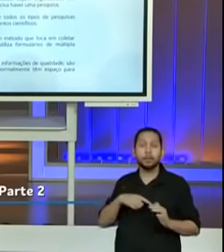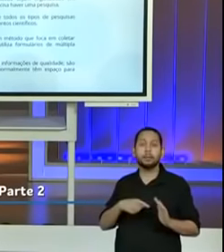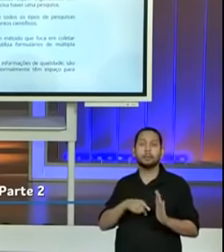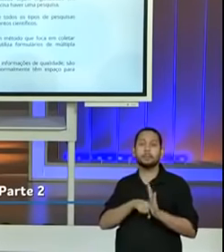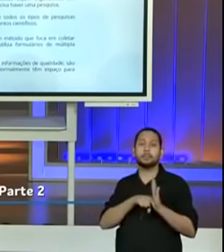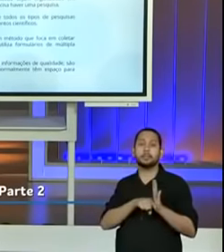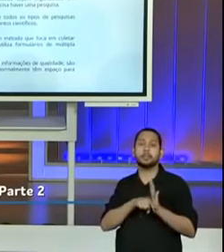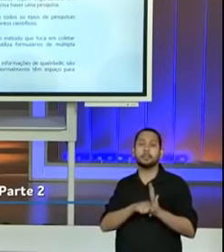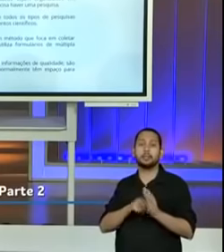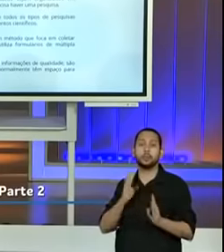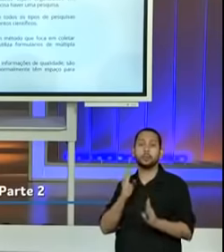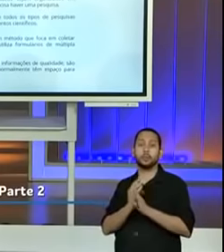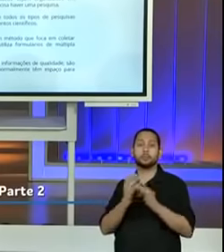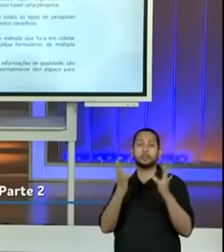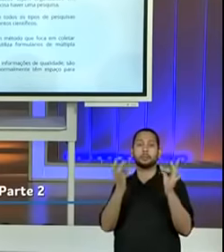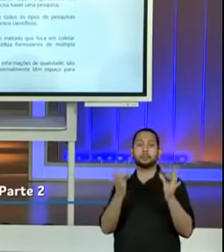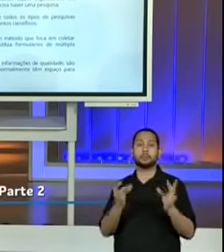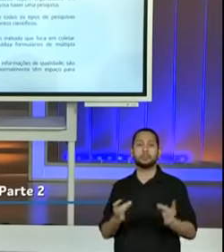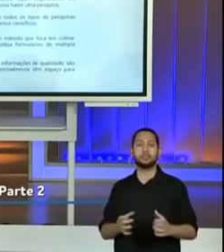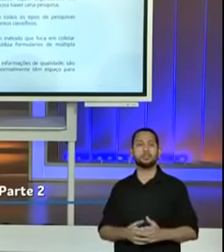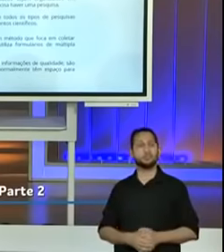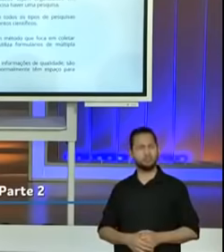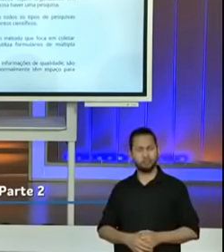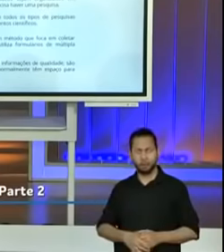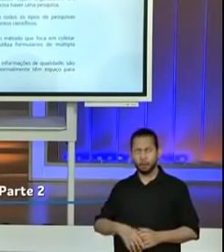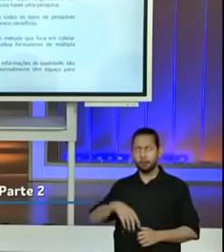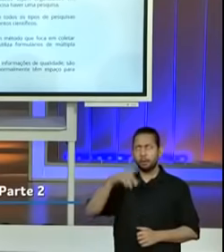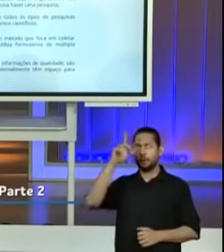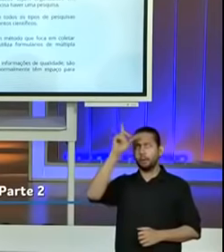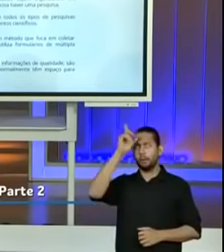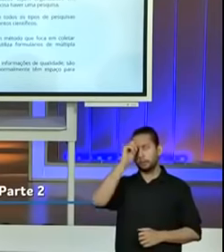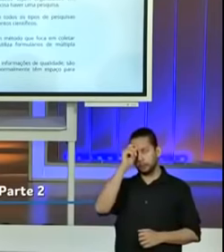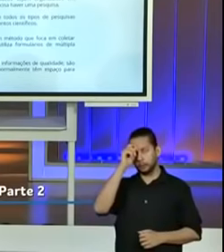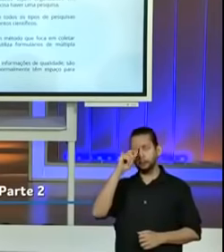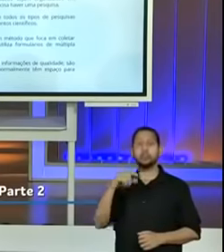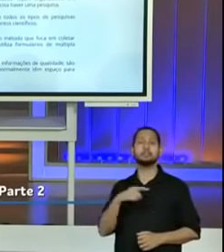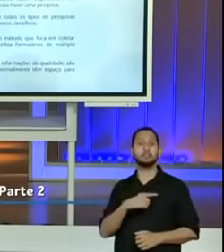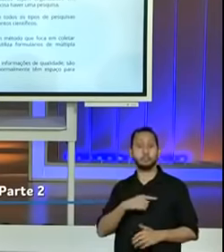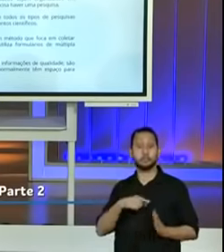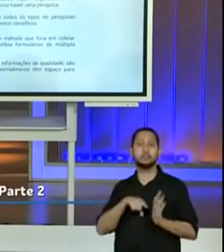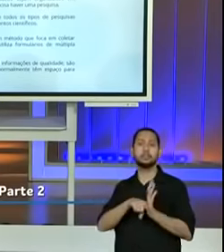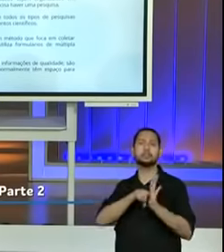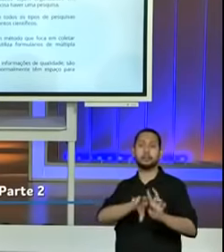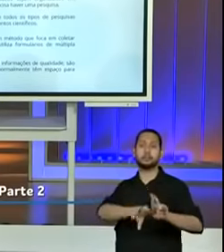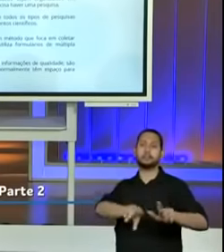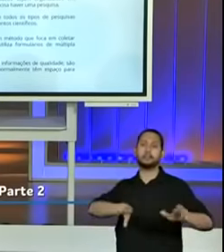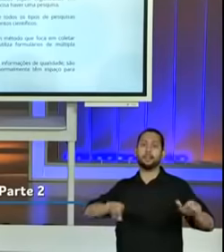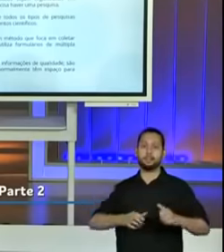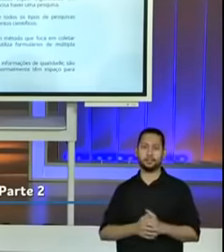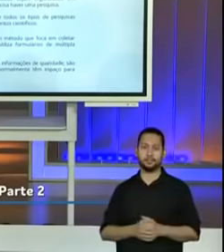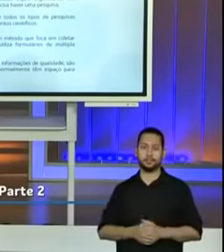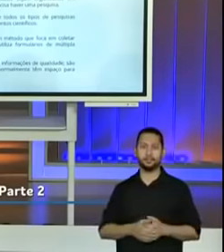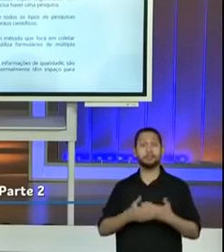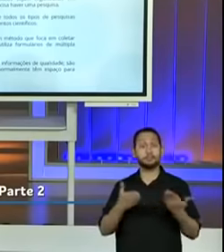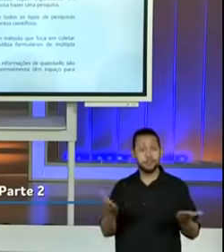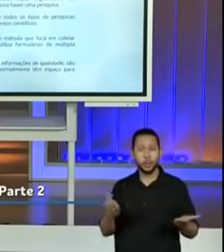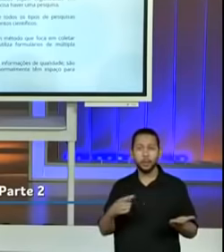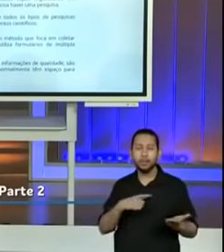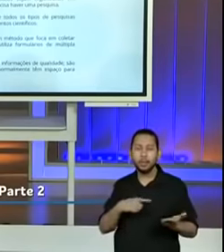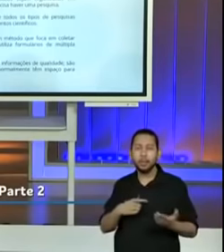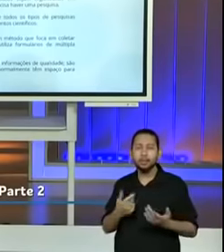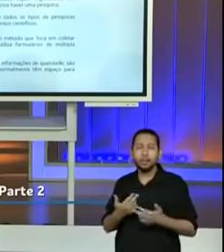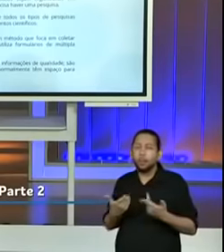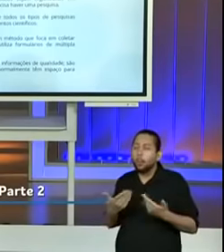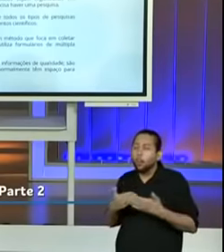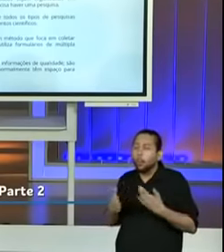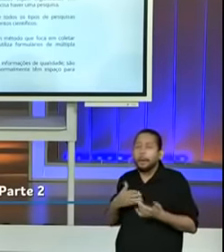explicativa. Ufa, olha o tanto de pesquisa que existe. Então, para cada produto,